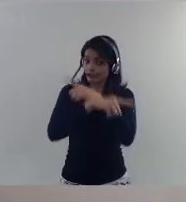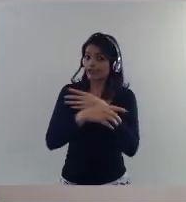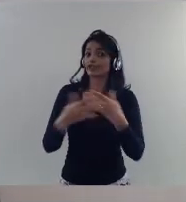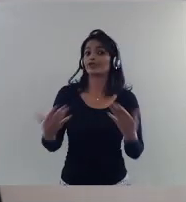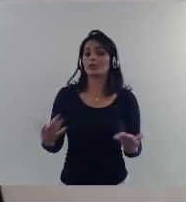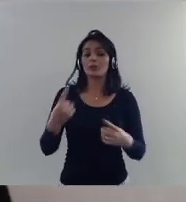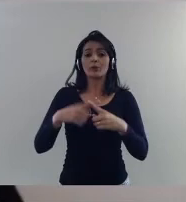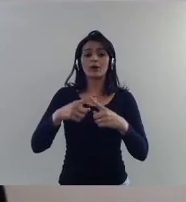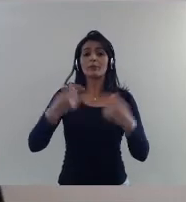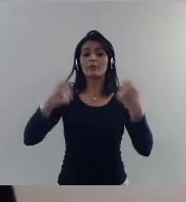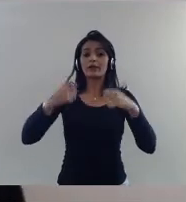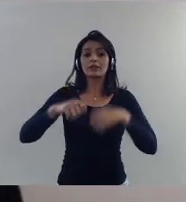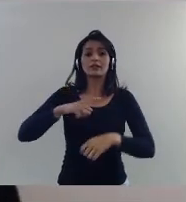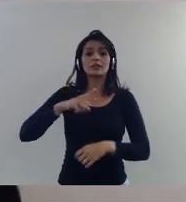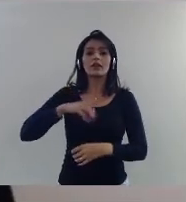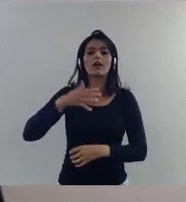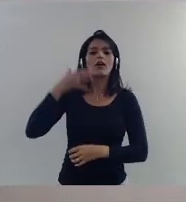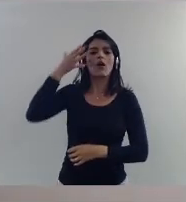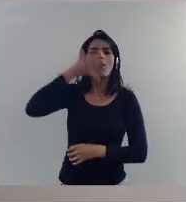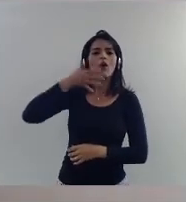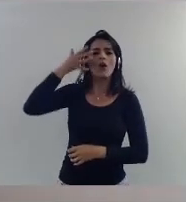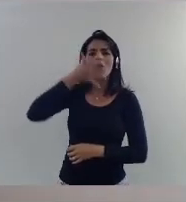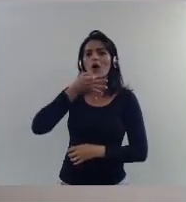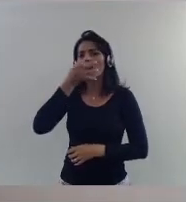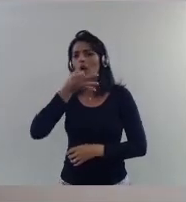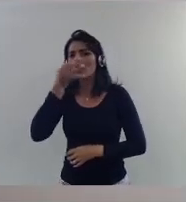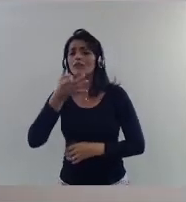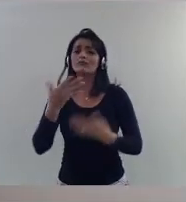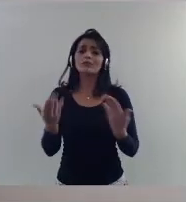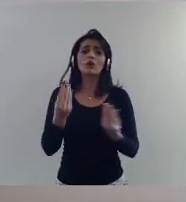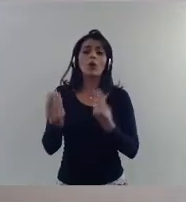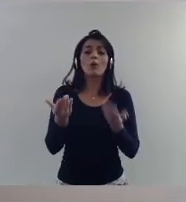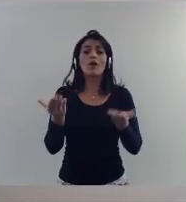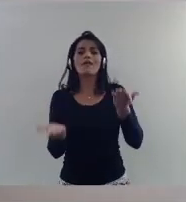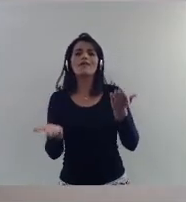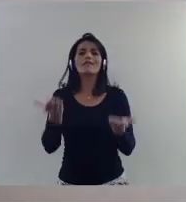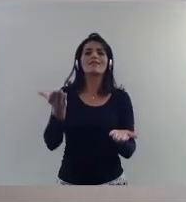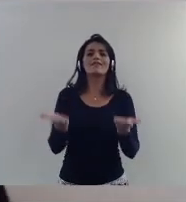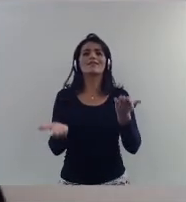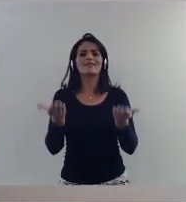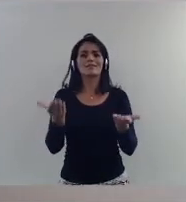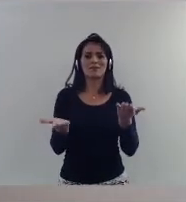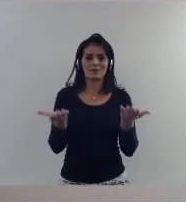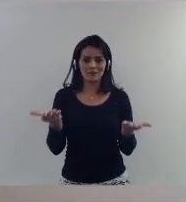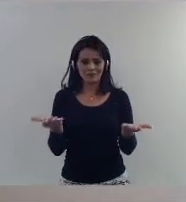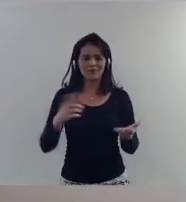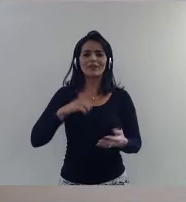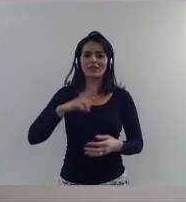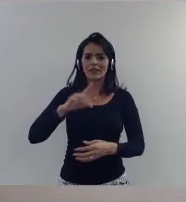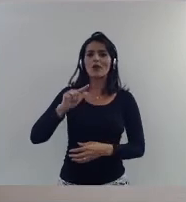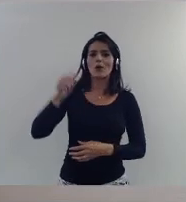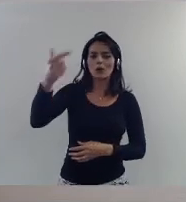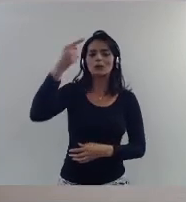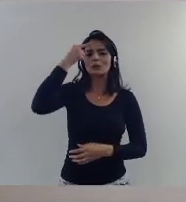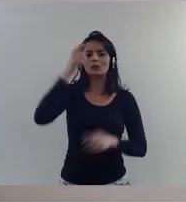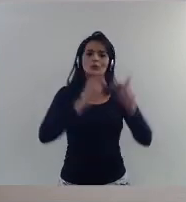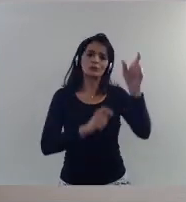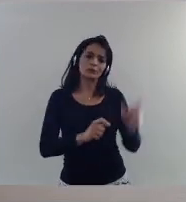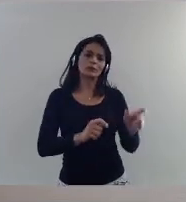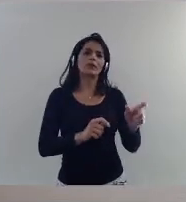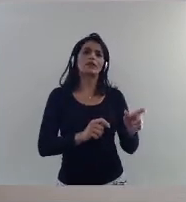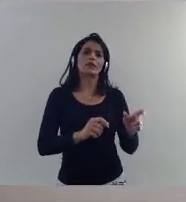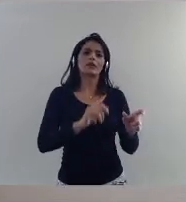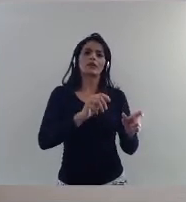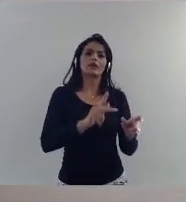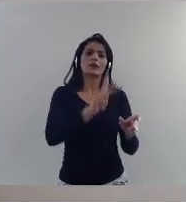Porque você tem que ter o princípio da oralidade, todas as coisas. Então, como é que a gente vai achar o equilíbrio dessas coisas, né? E tem um outro pensador também do Vale do Silício,